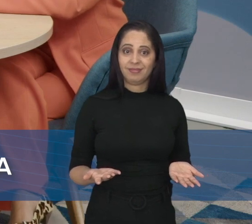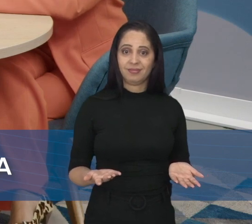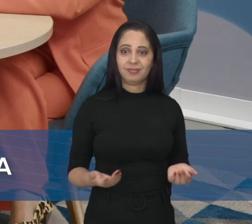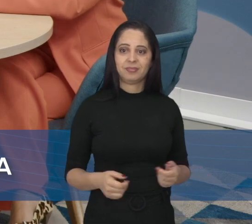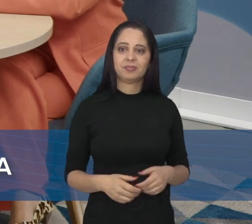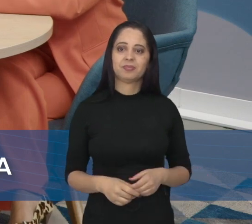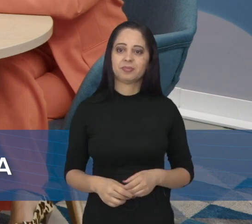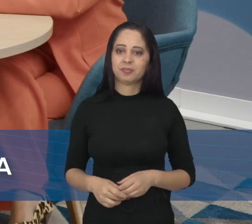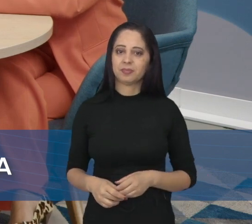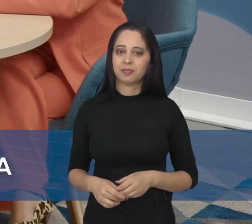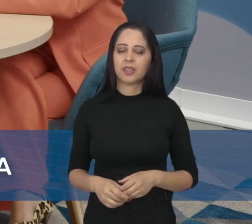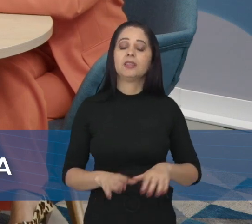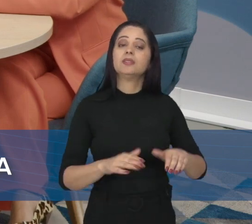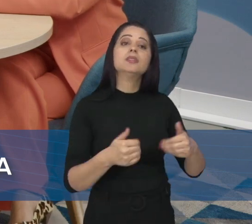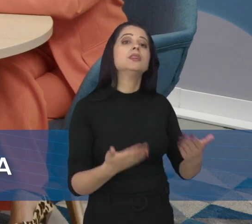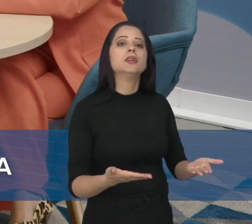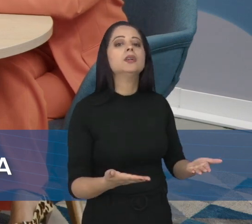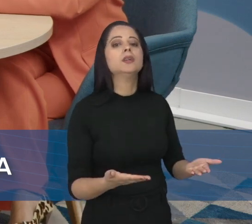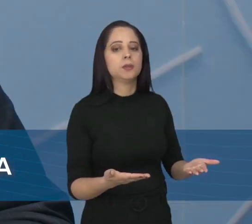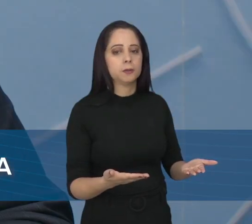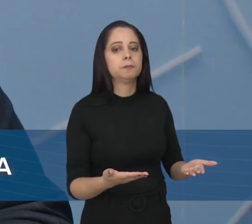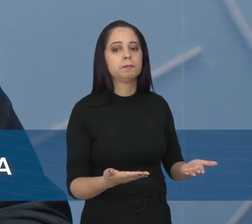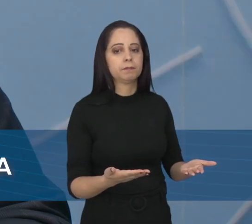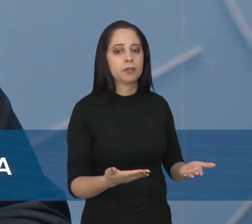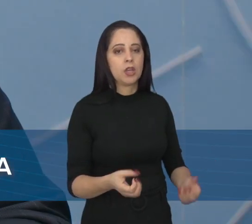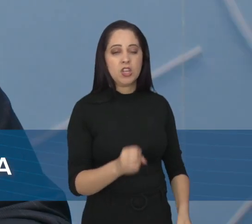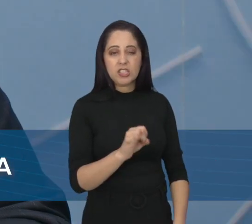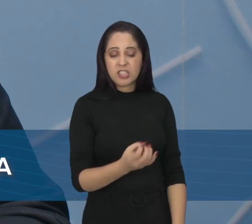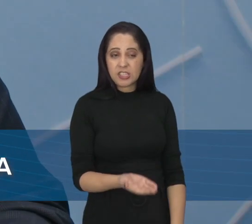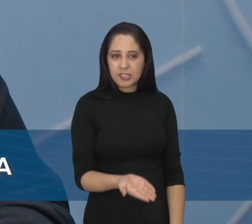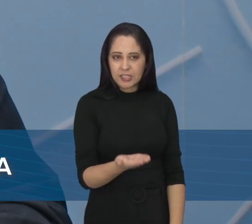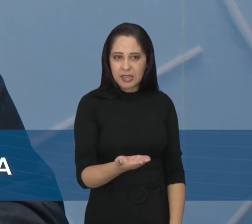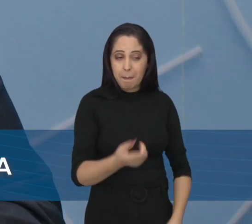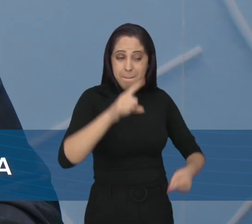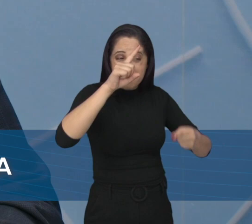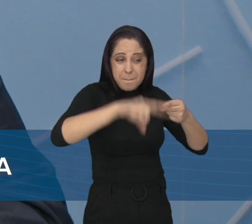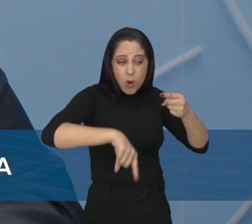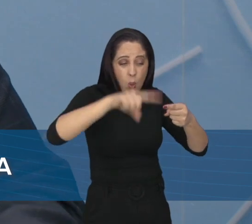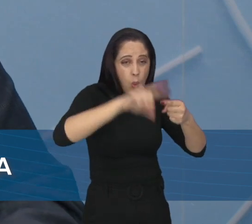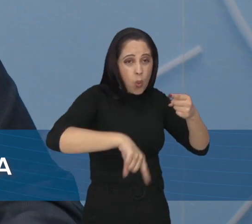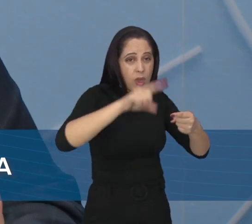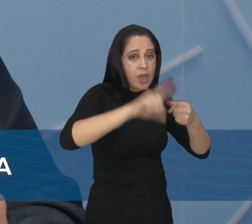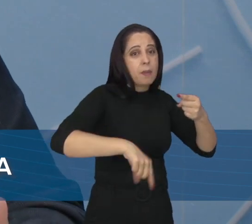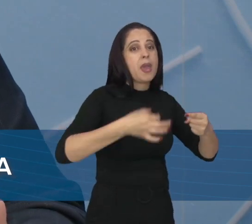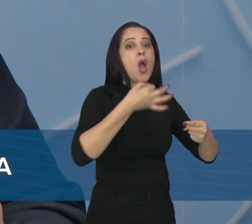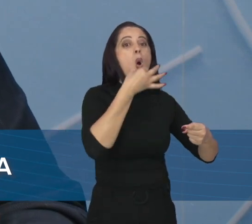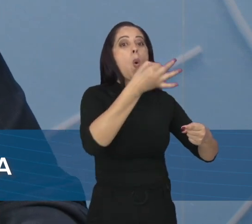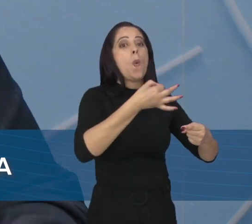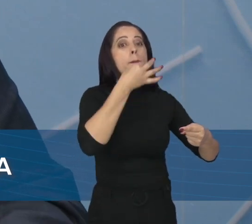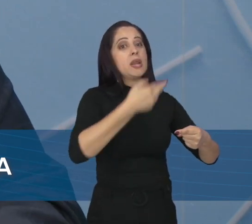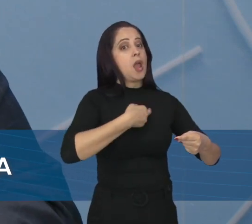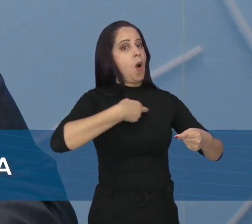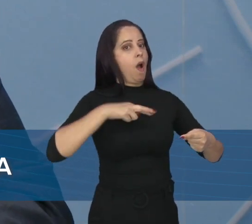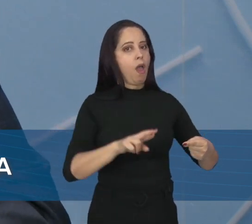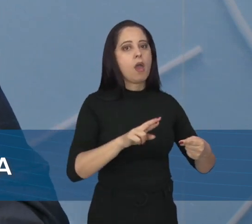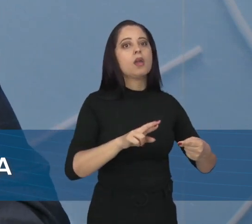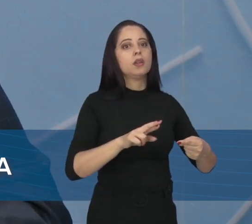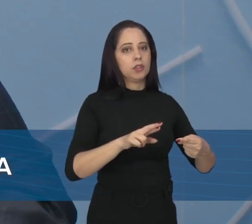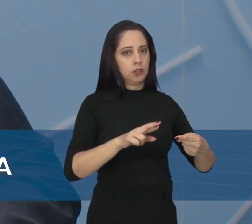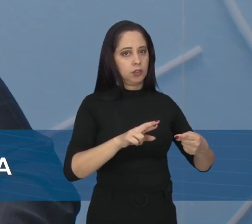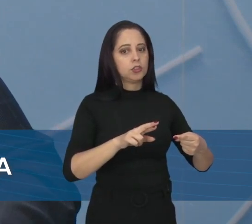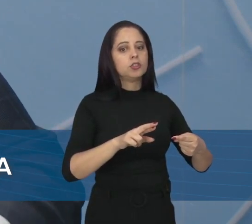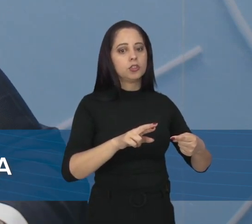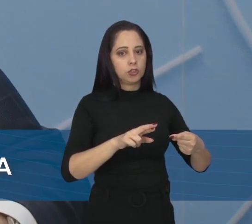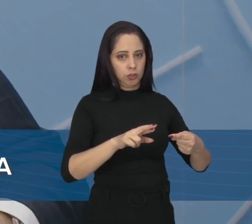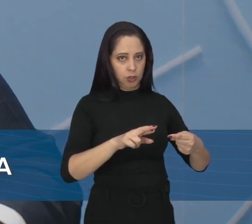Não é? Então, o fato de você impedir uma manifestação particular,